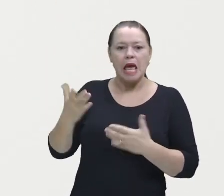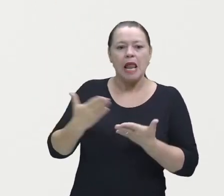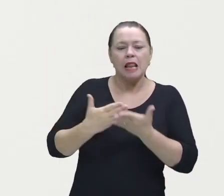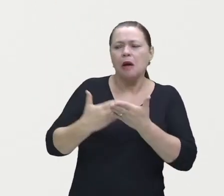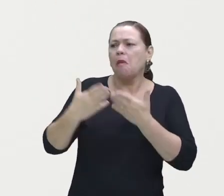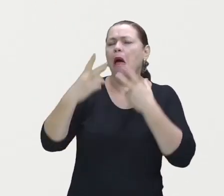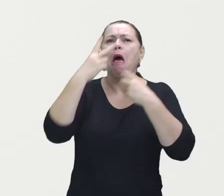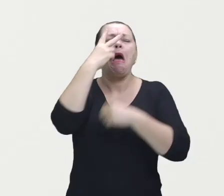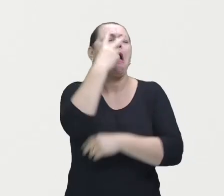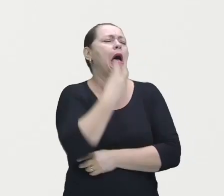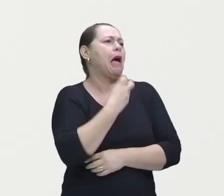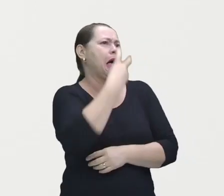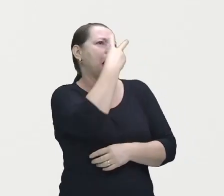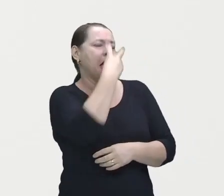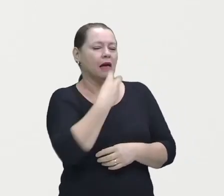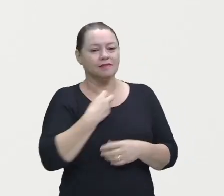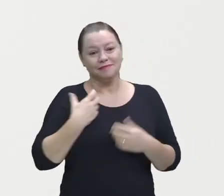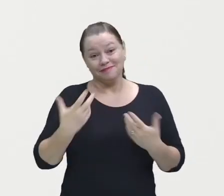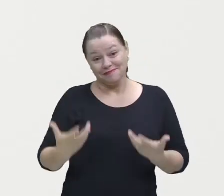a chorar.